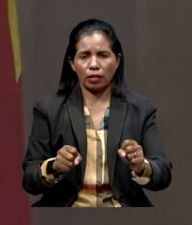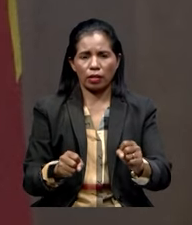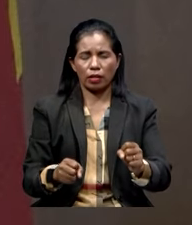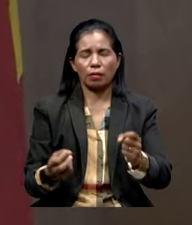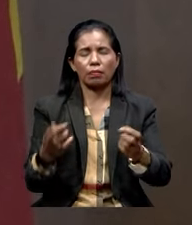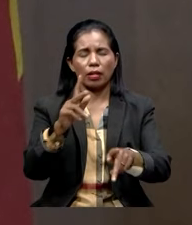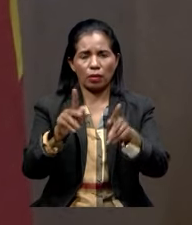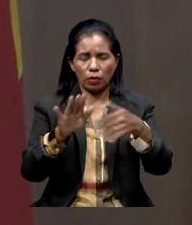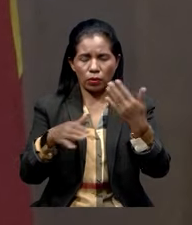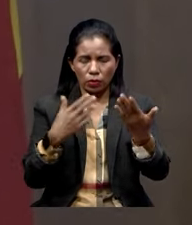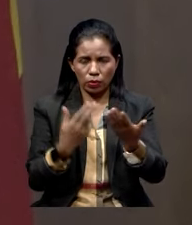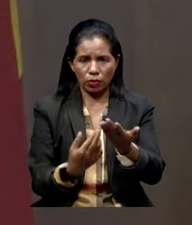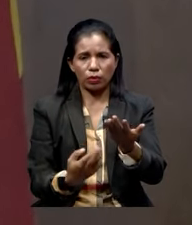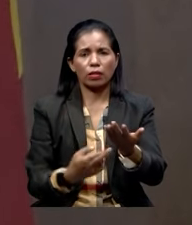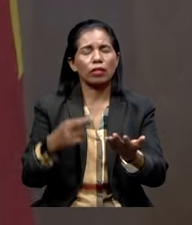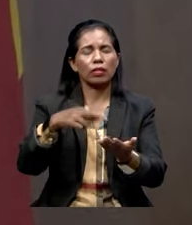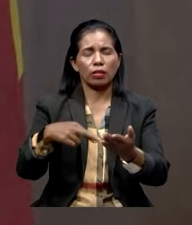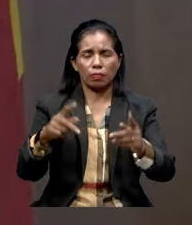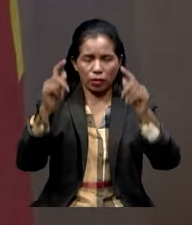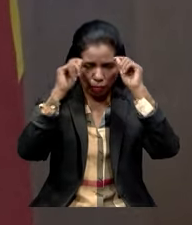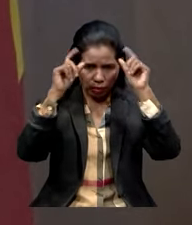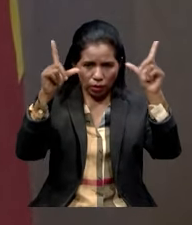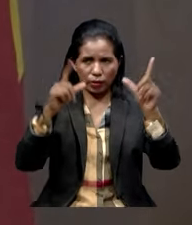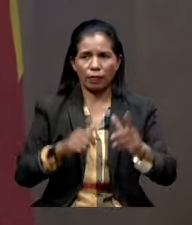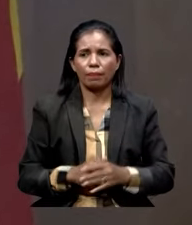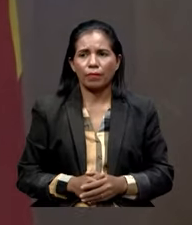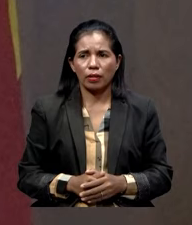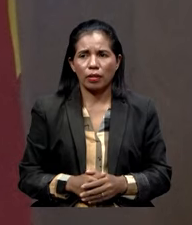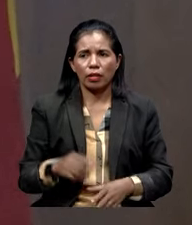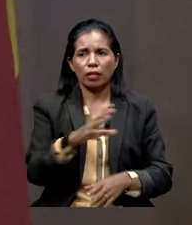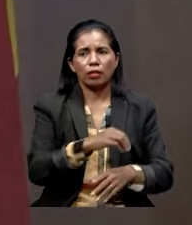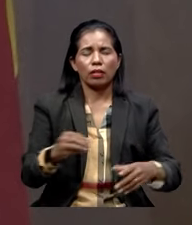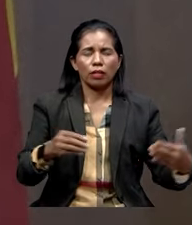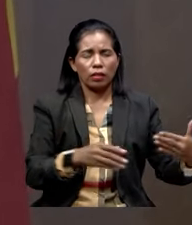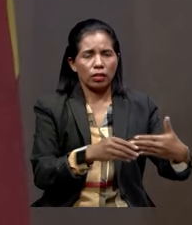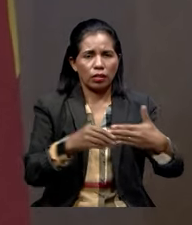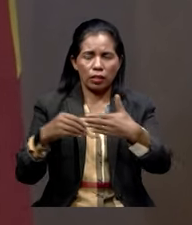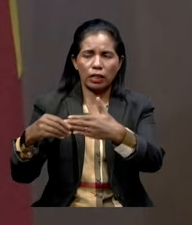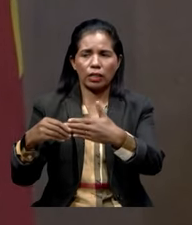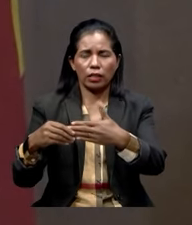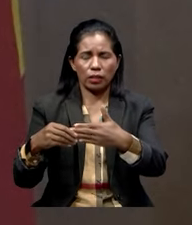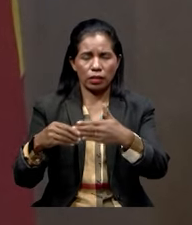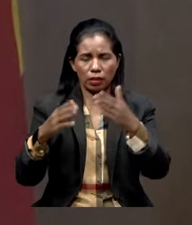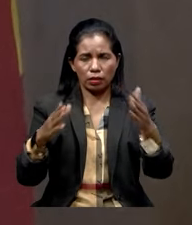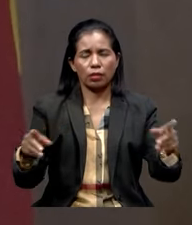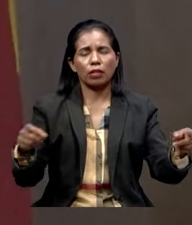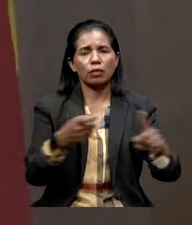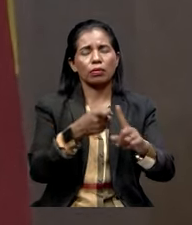resistência timorense. Da resistência liderada por Xanana Guzmão,